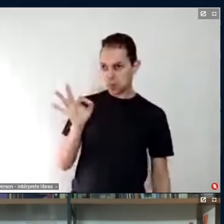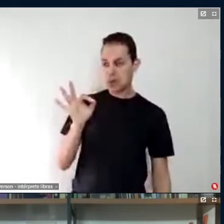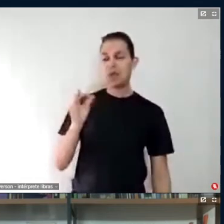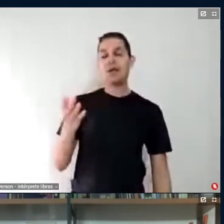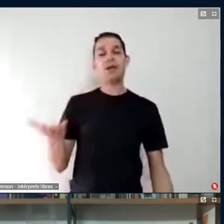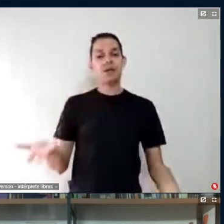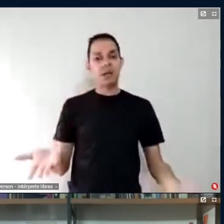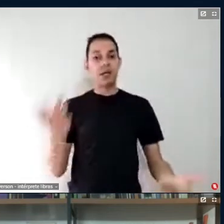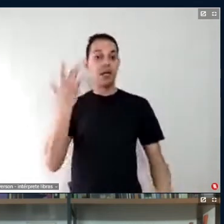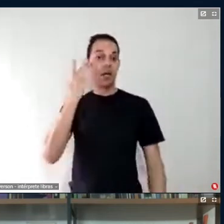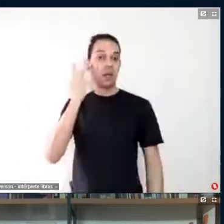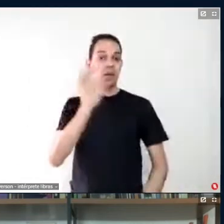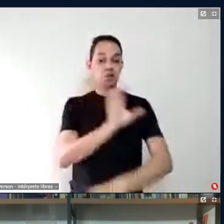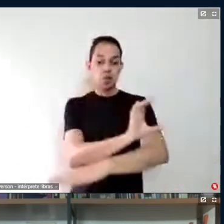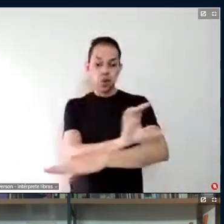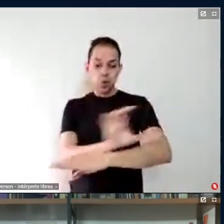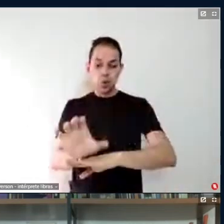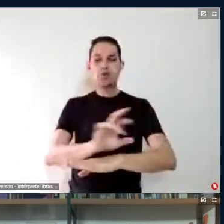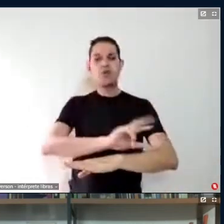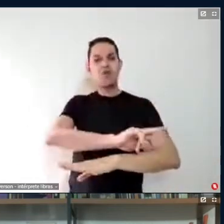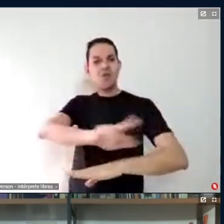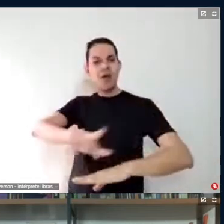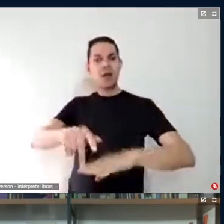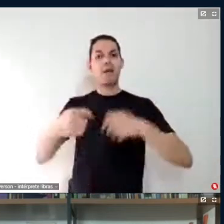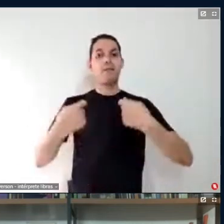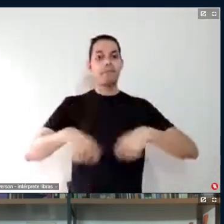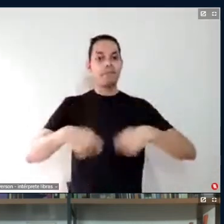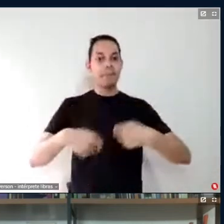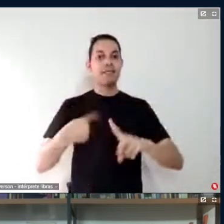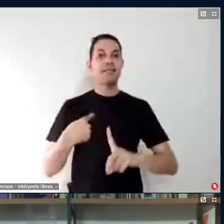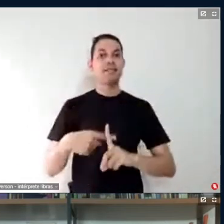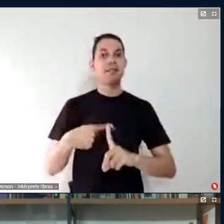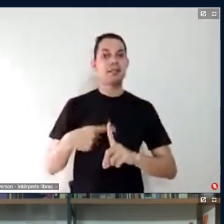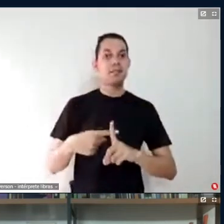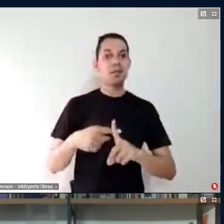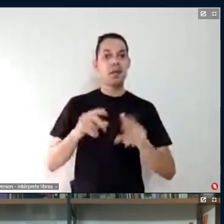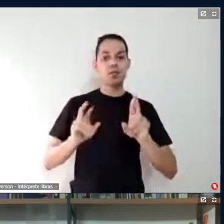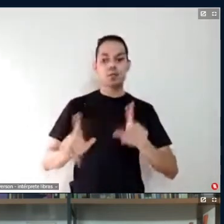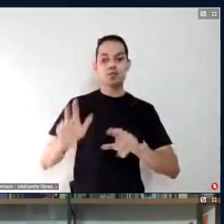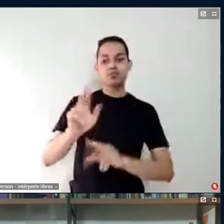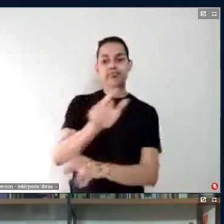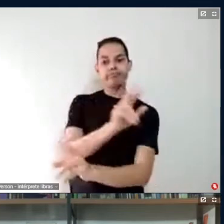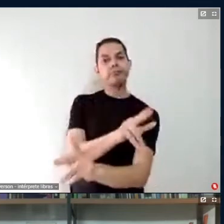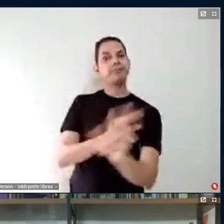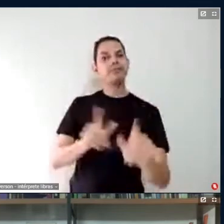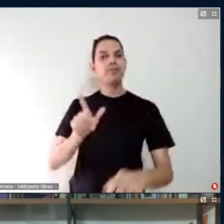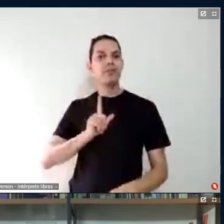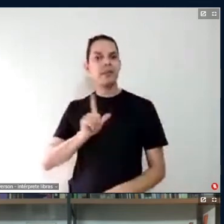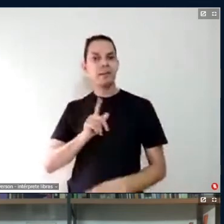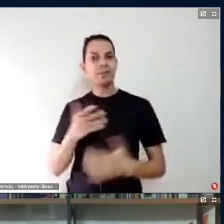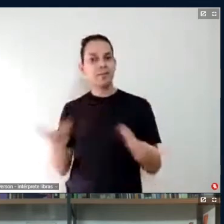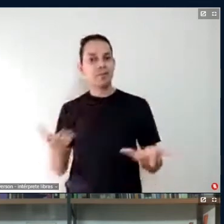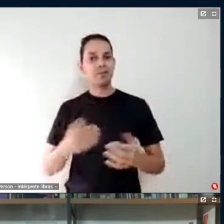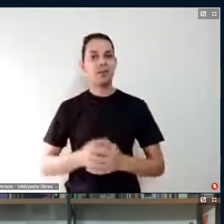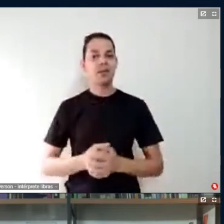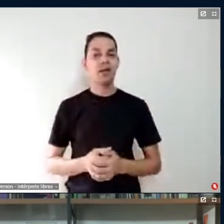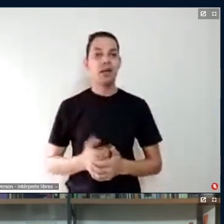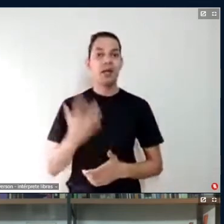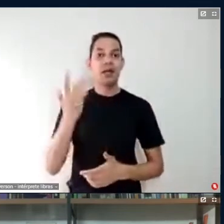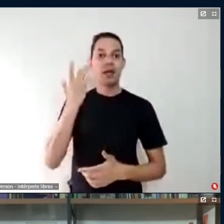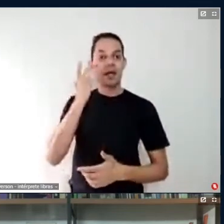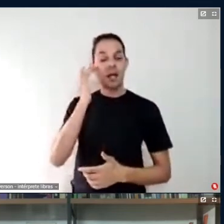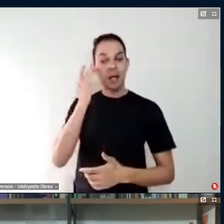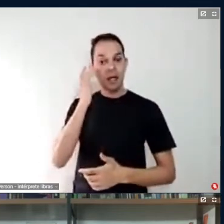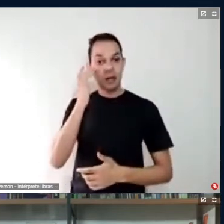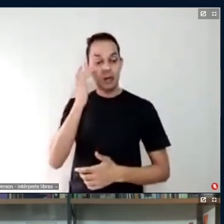cursos são necessários porque são muito diversos. Então, eu acho que na sua parte